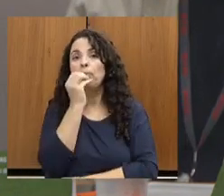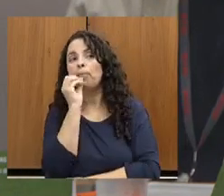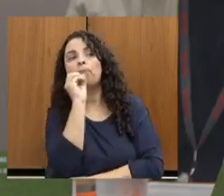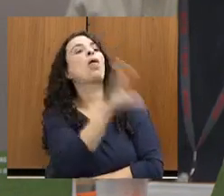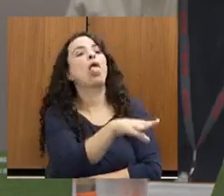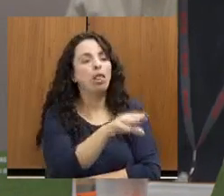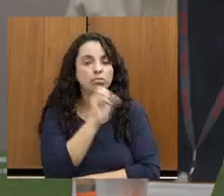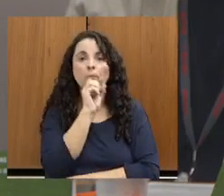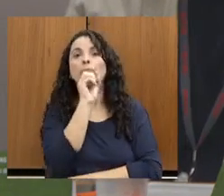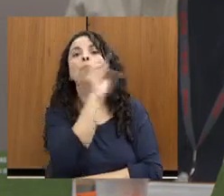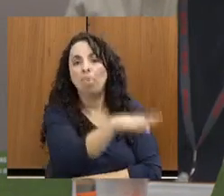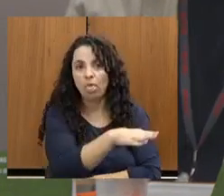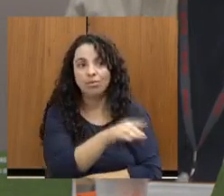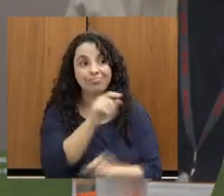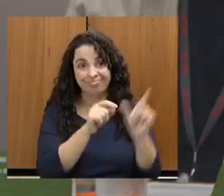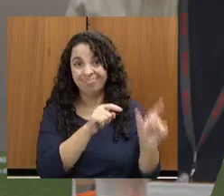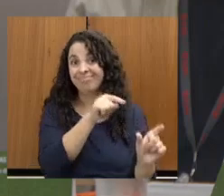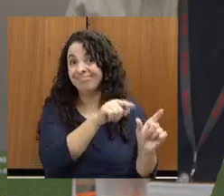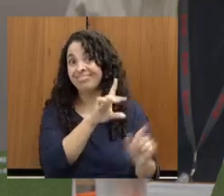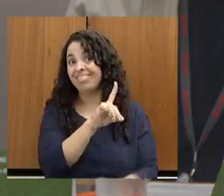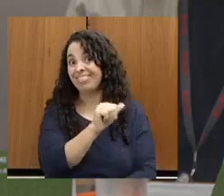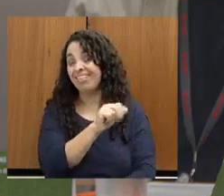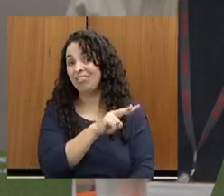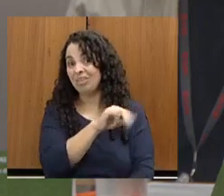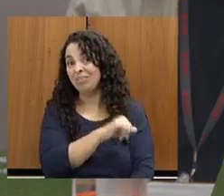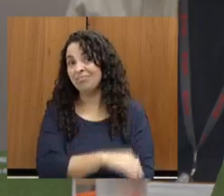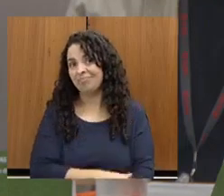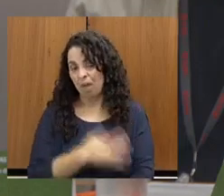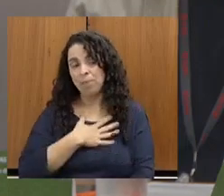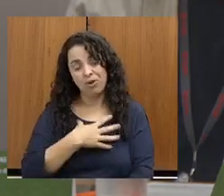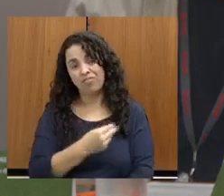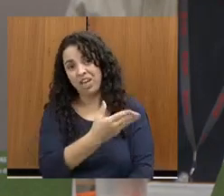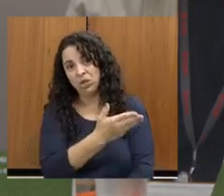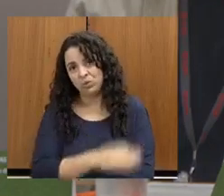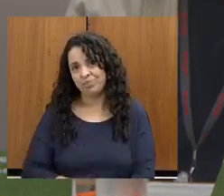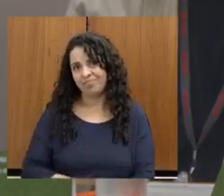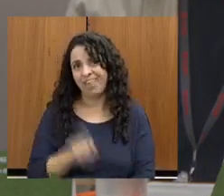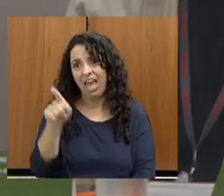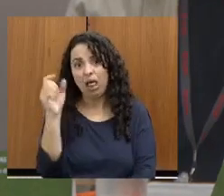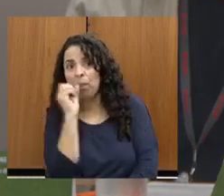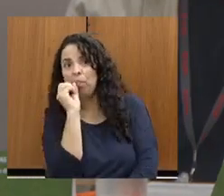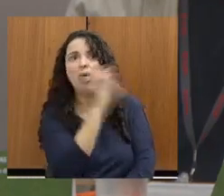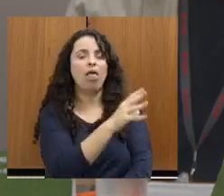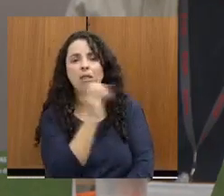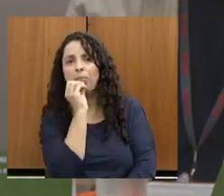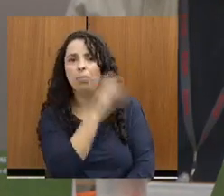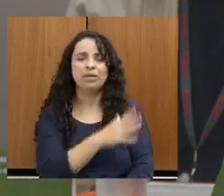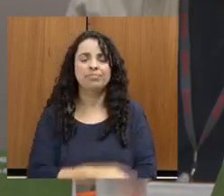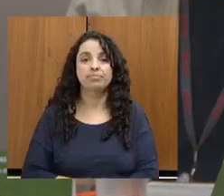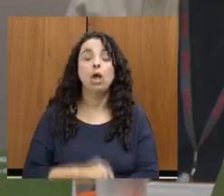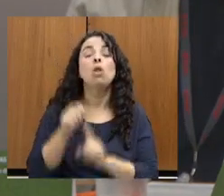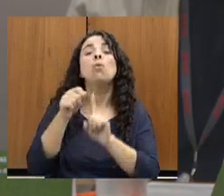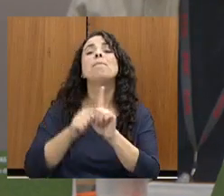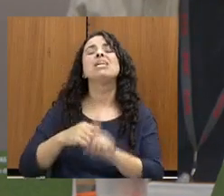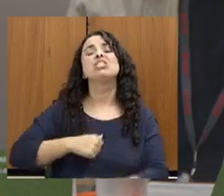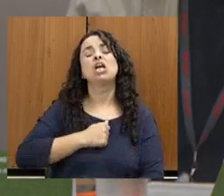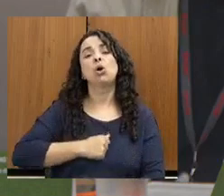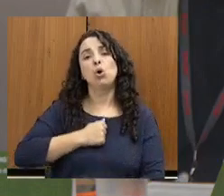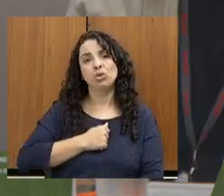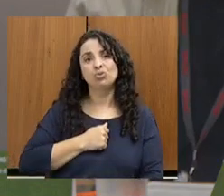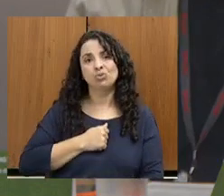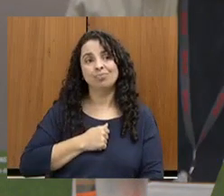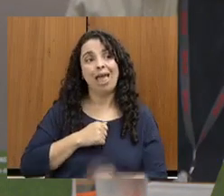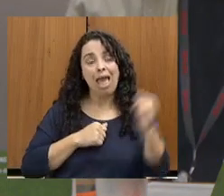Em agosto, acho que em agosto, talvez início de setembro, o Davi me liga aos